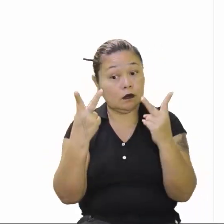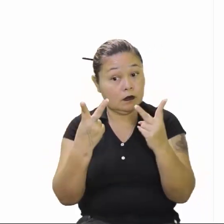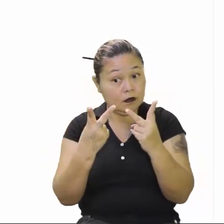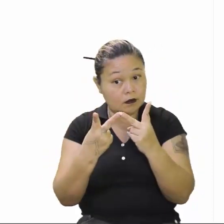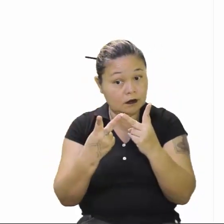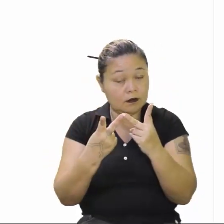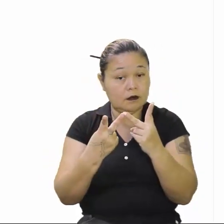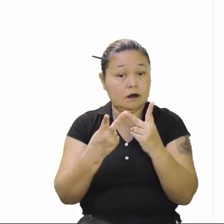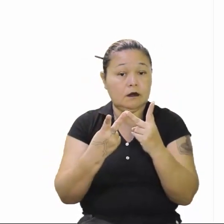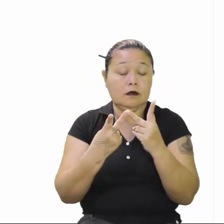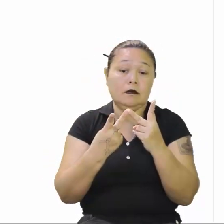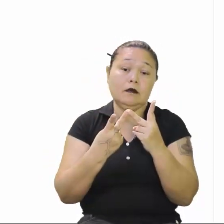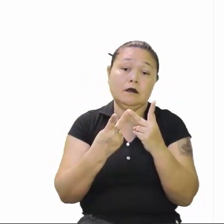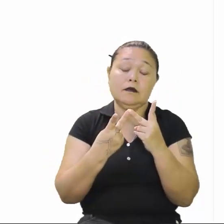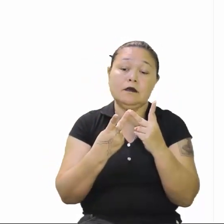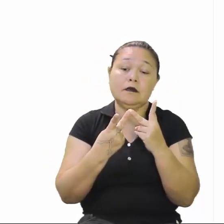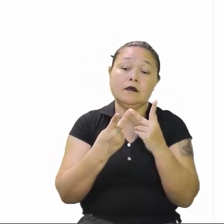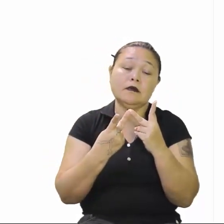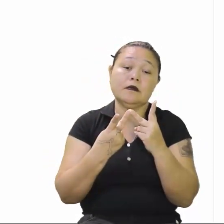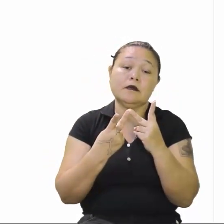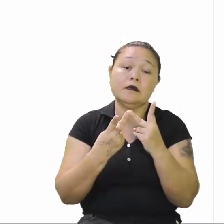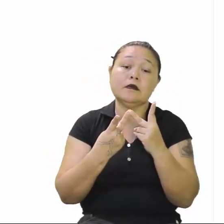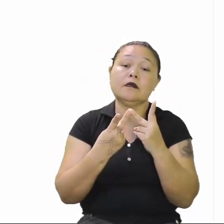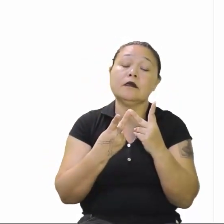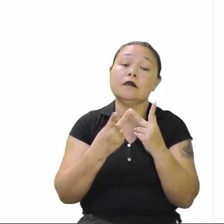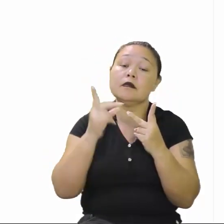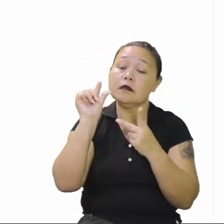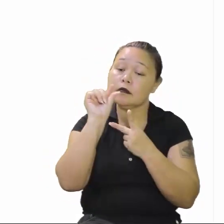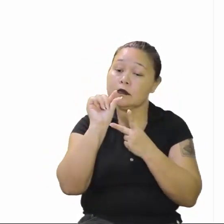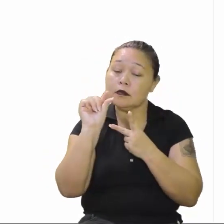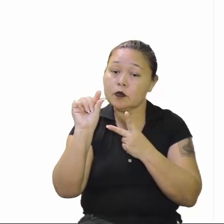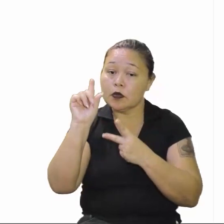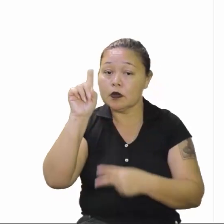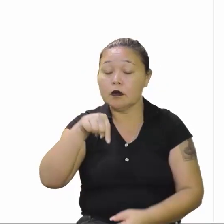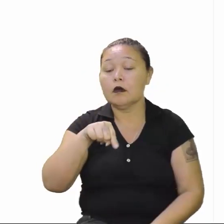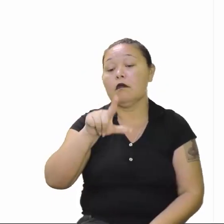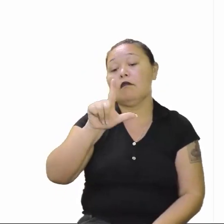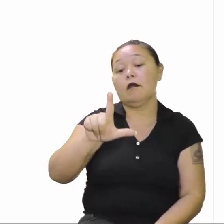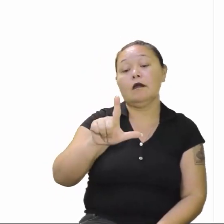A grandeza de volume cuja unidade é litro.